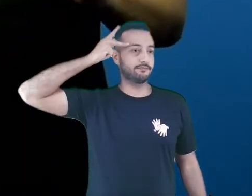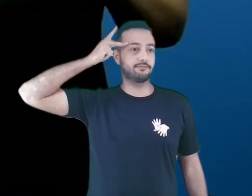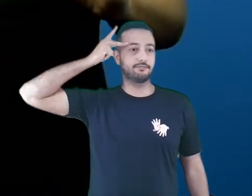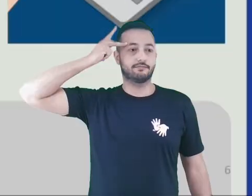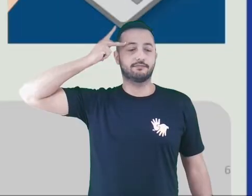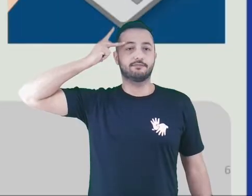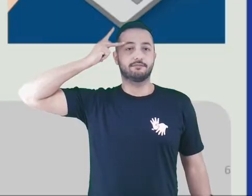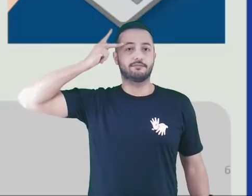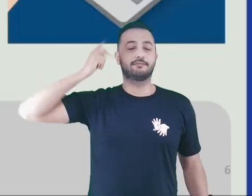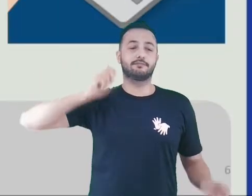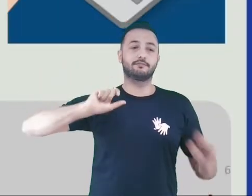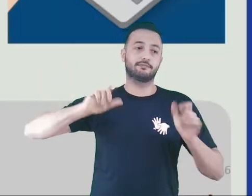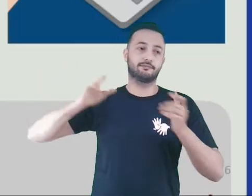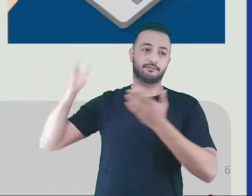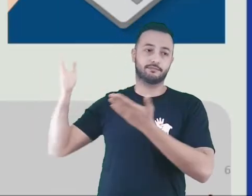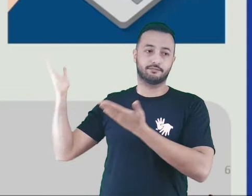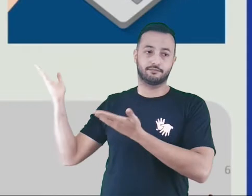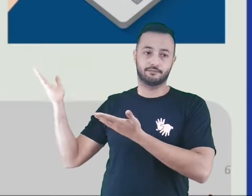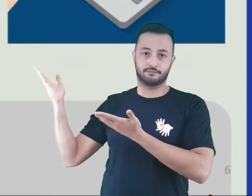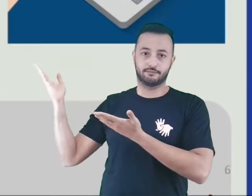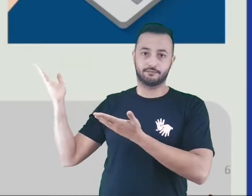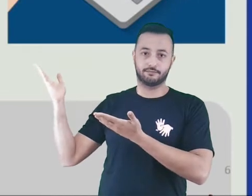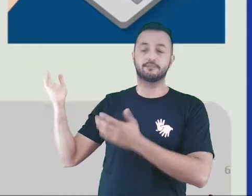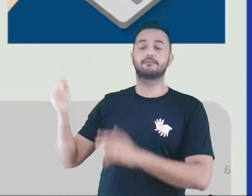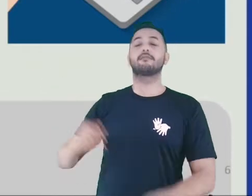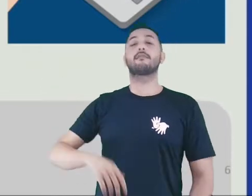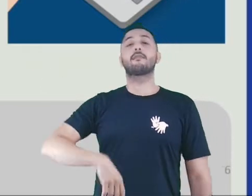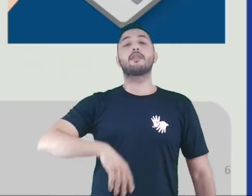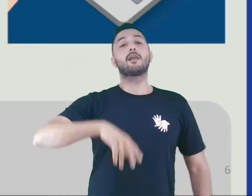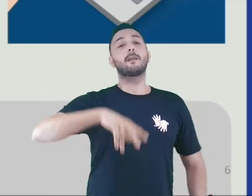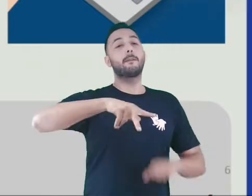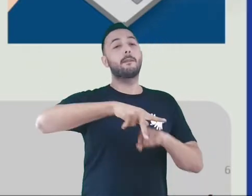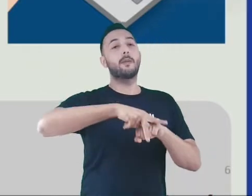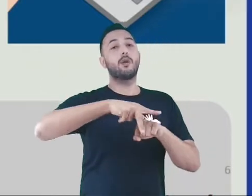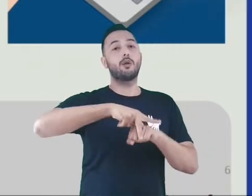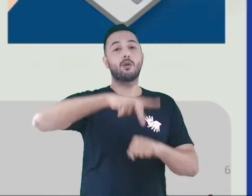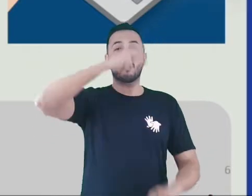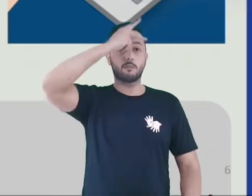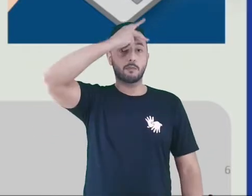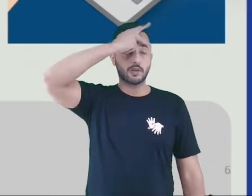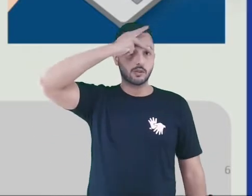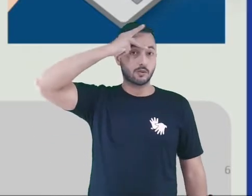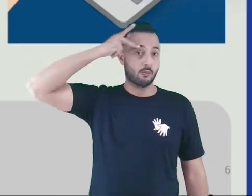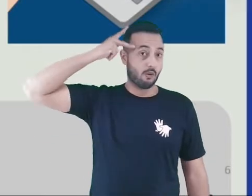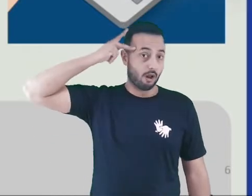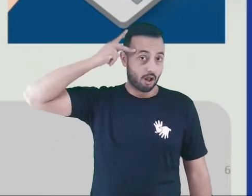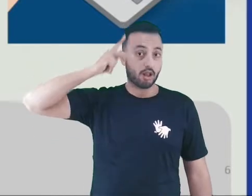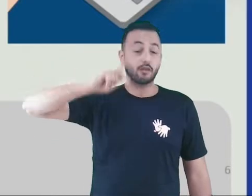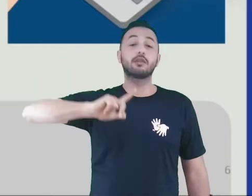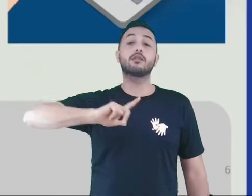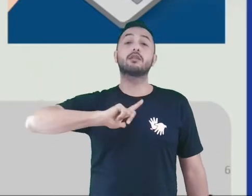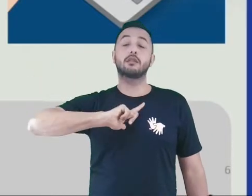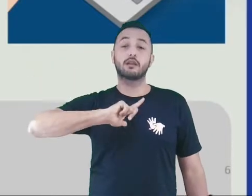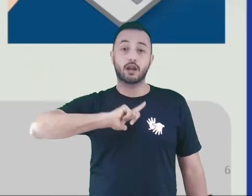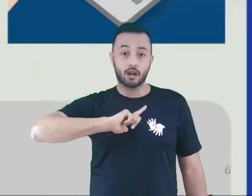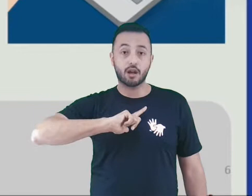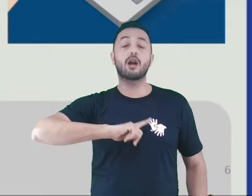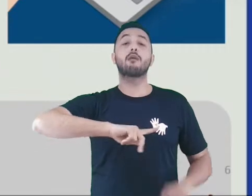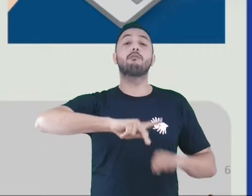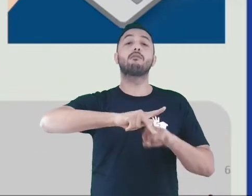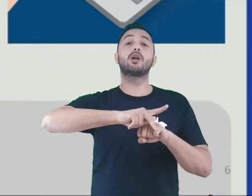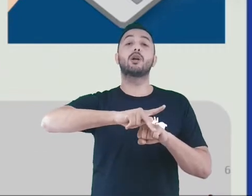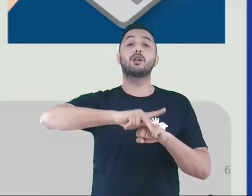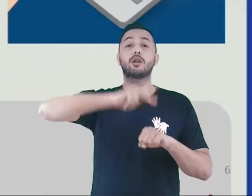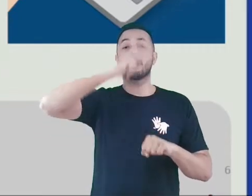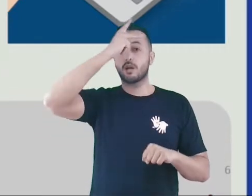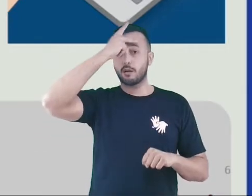pessoais. Vou colocar na tela para você ver. Os pronomes pessoais subdividem-se em pronomes